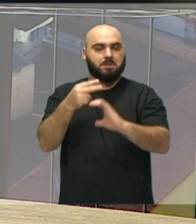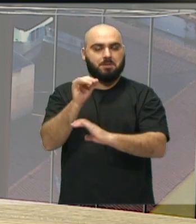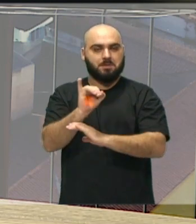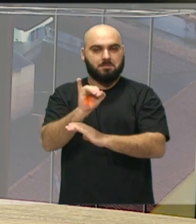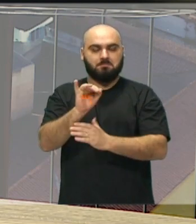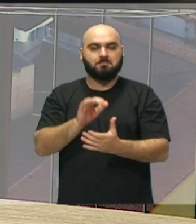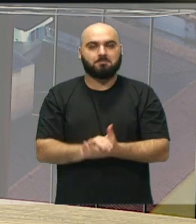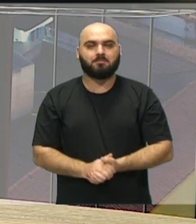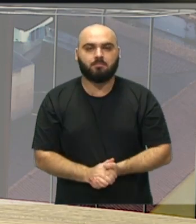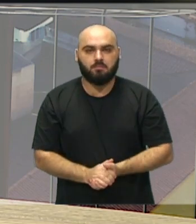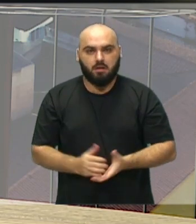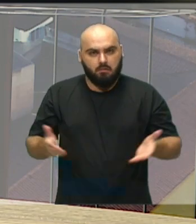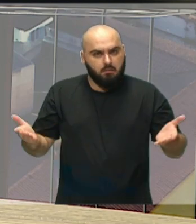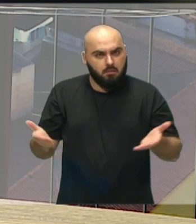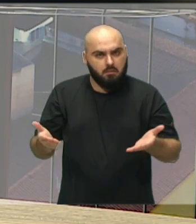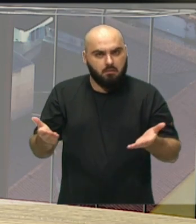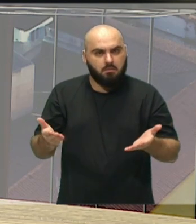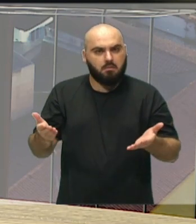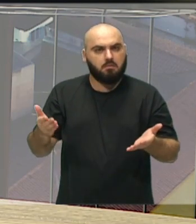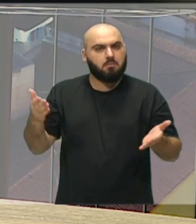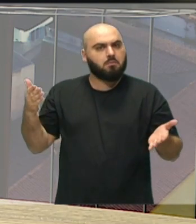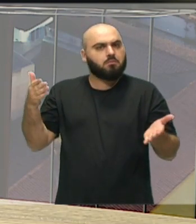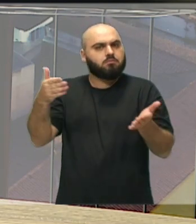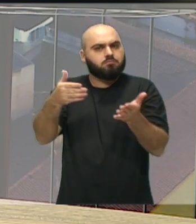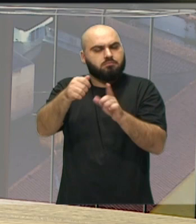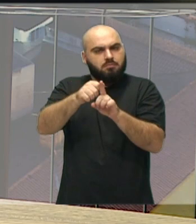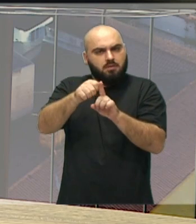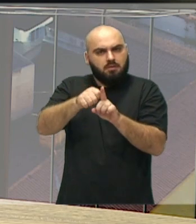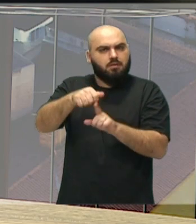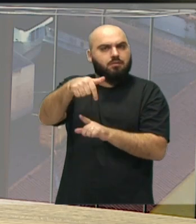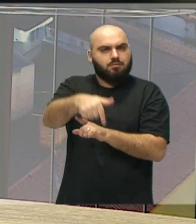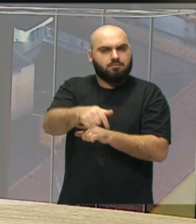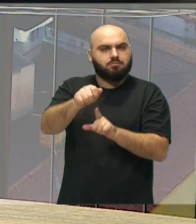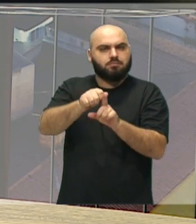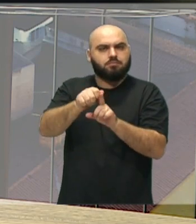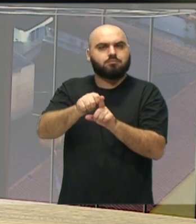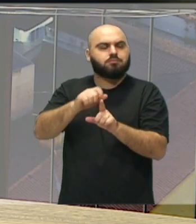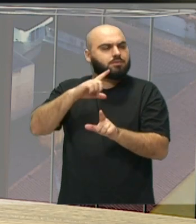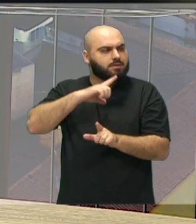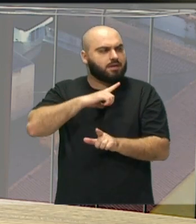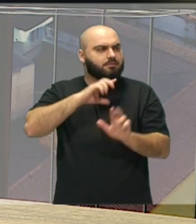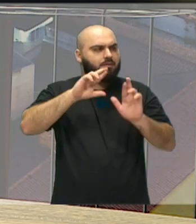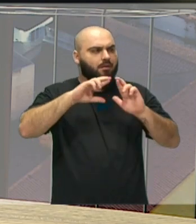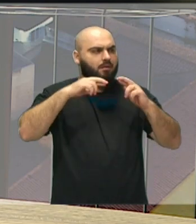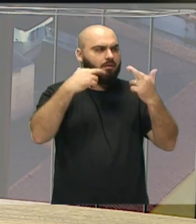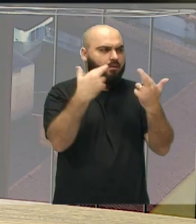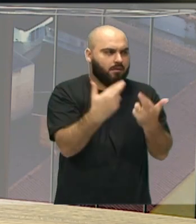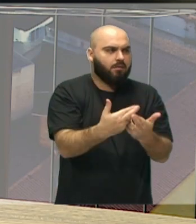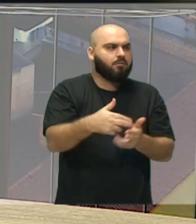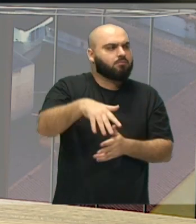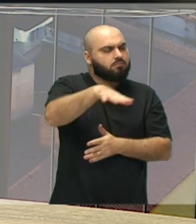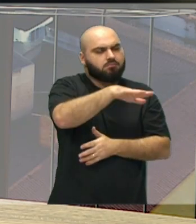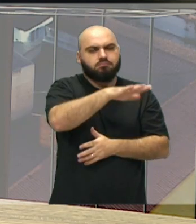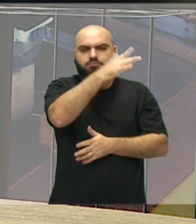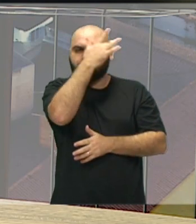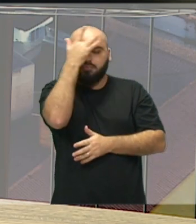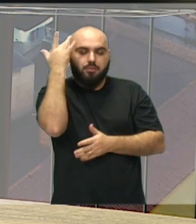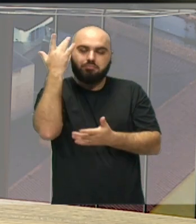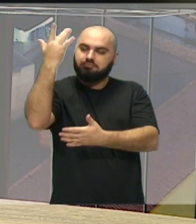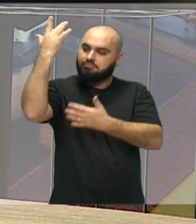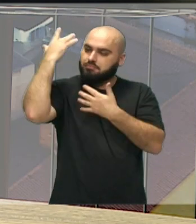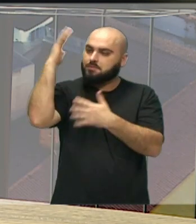Itajaí. Agora, em março último, o Legislativo de Itajaí concedeu uma honraria a uma pessoa que trabalha para